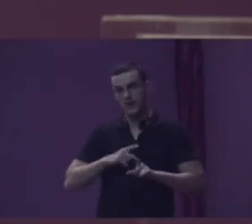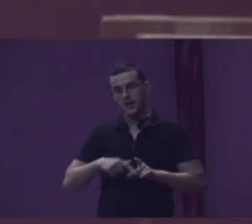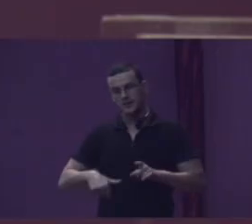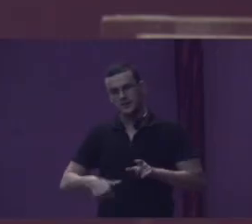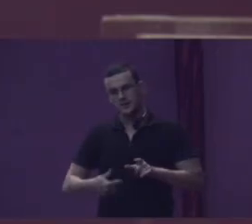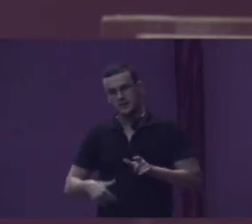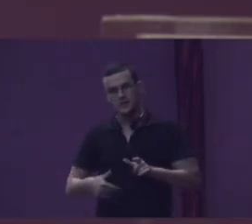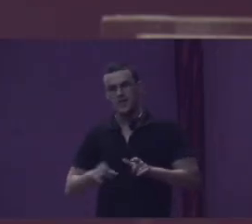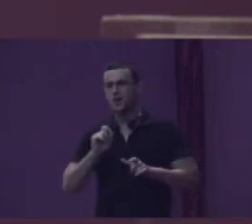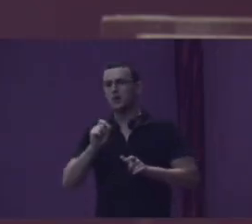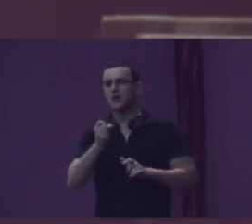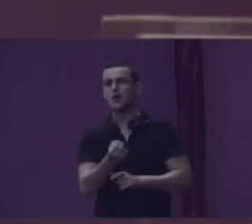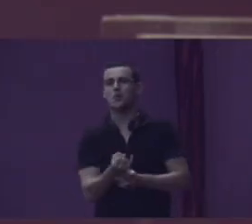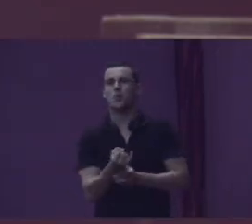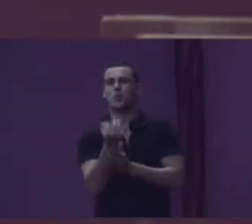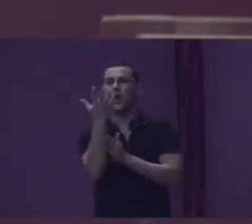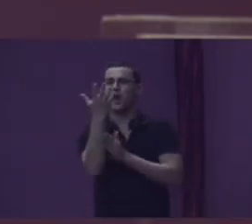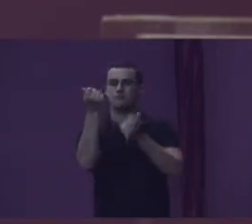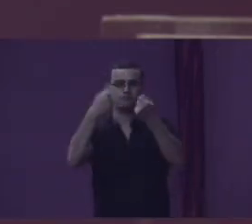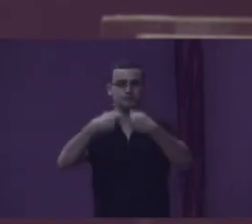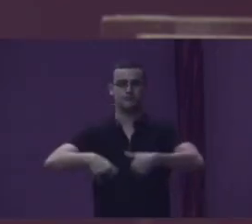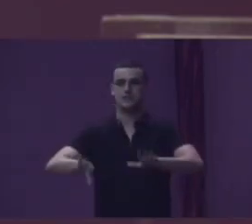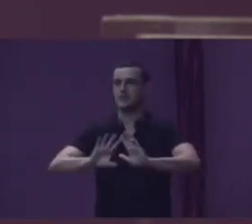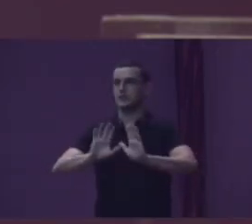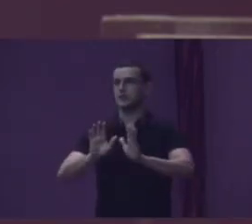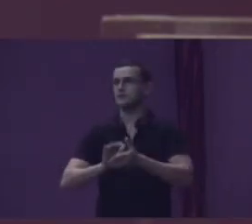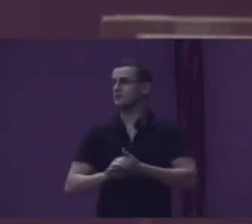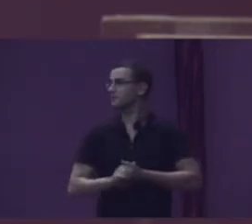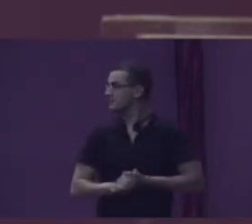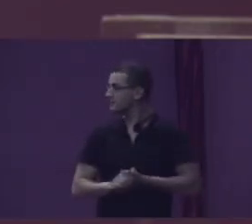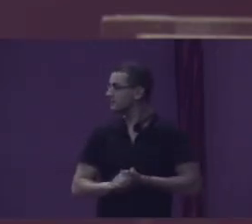cesáreas que não são necessárias. Ok?